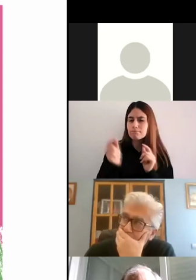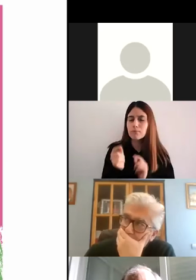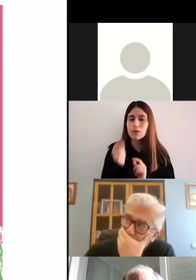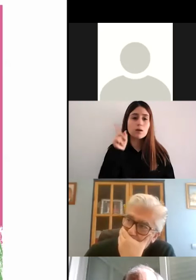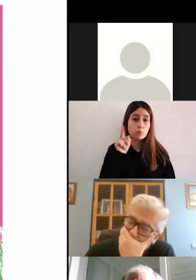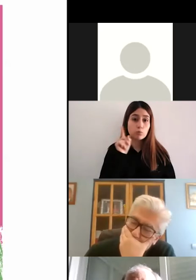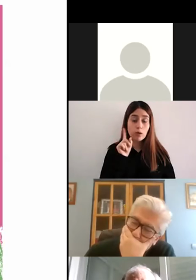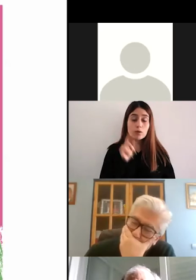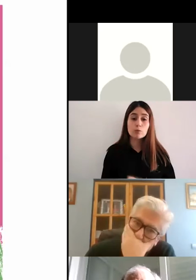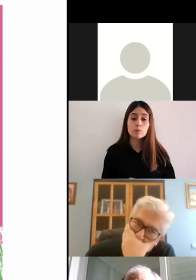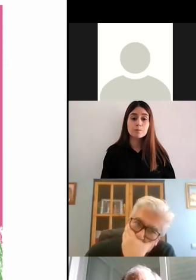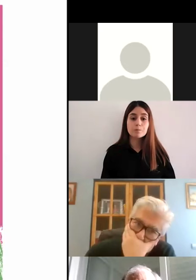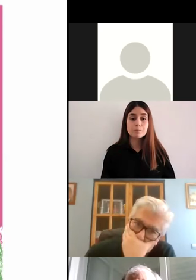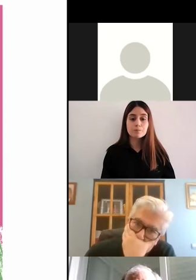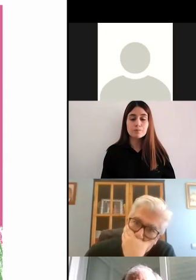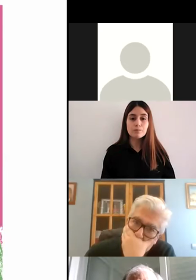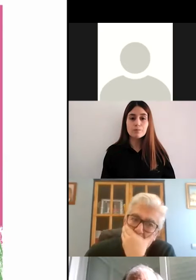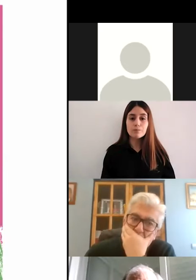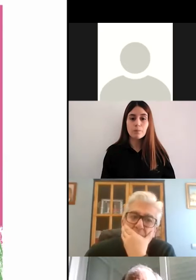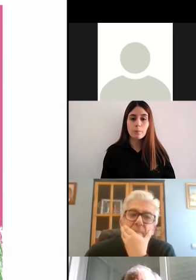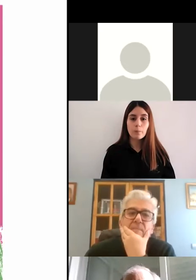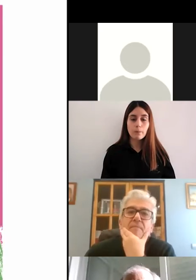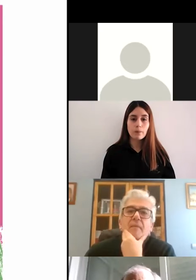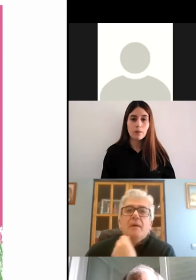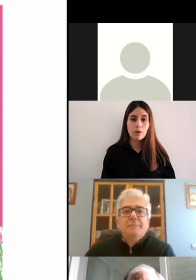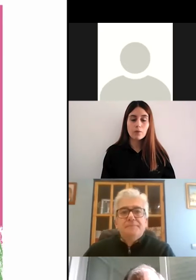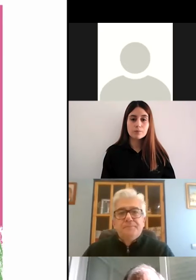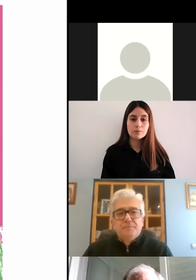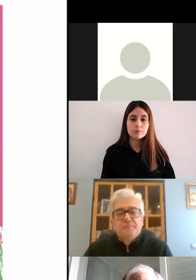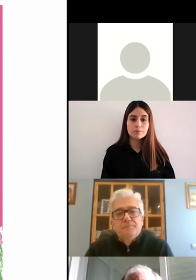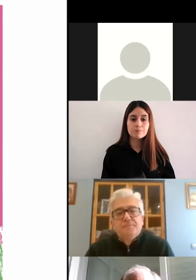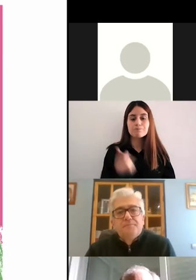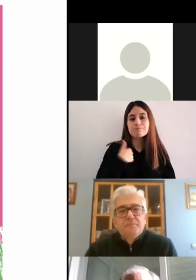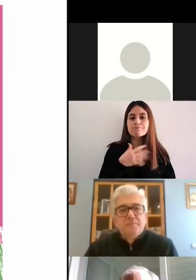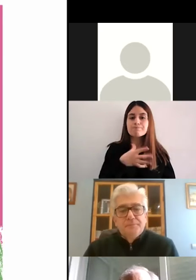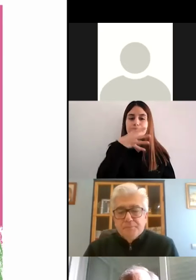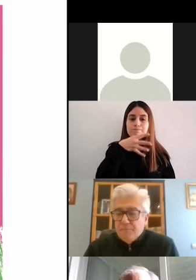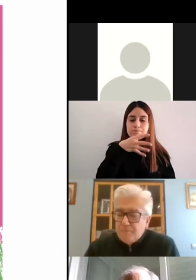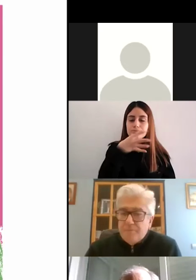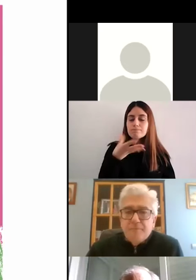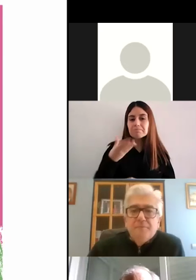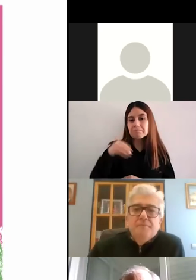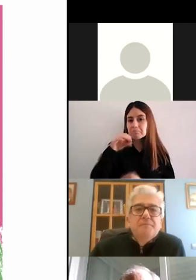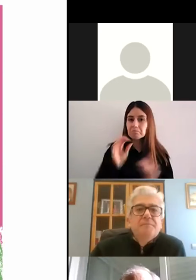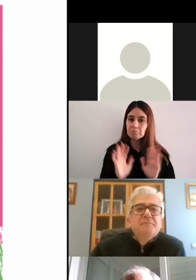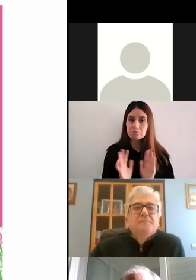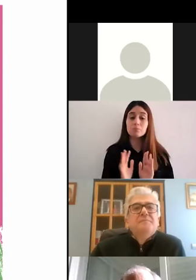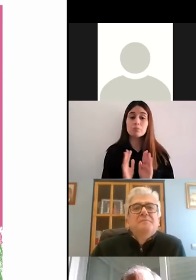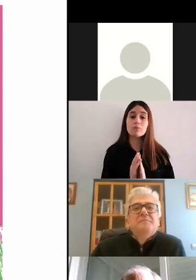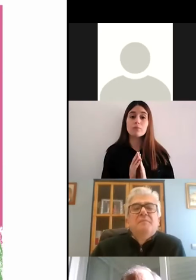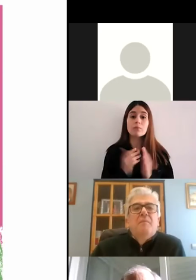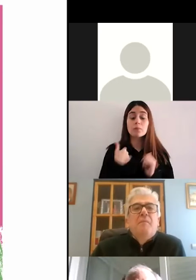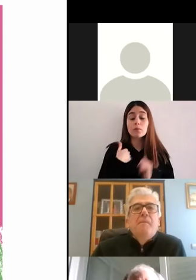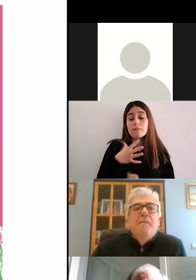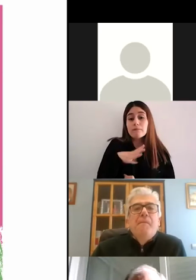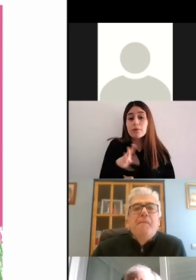importantes. Eu não iria gastar mais tempo nesta minha intervenção, mas